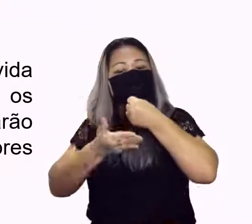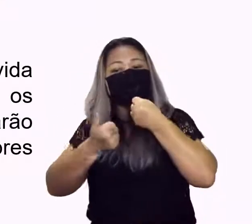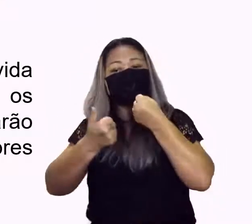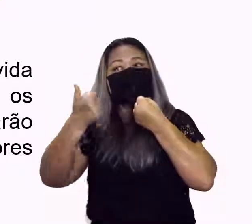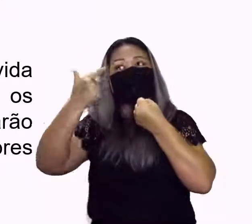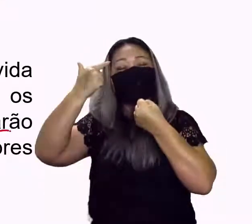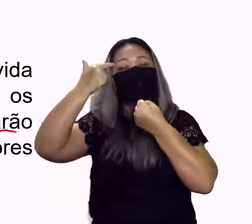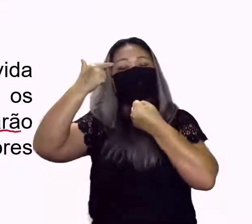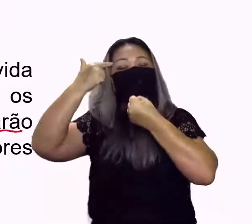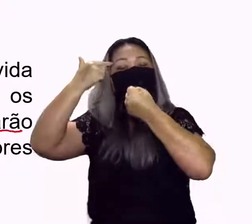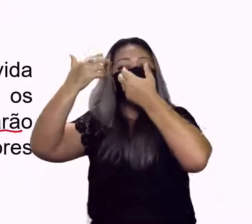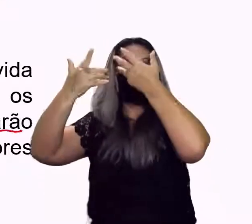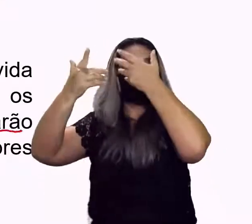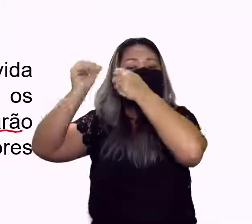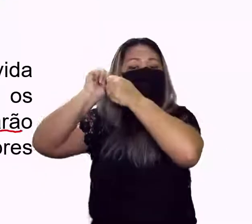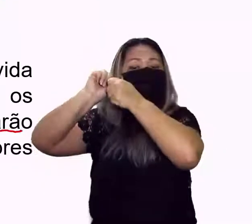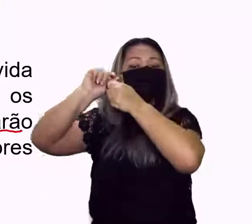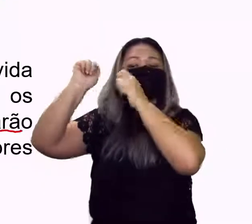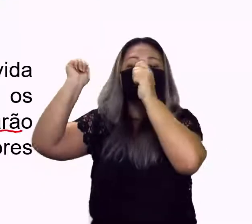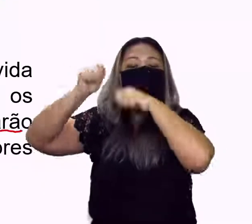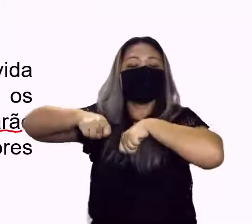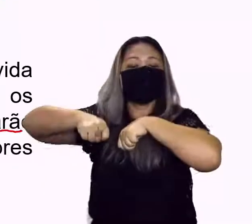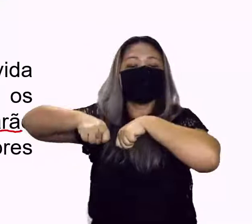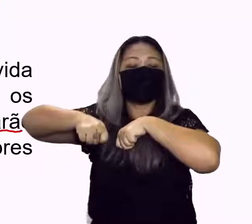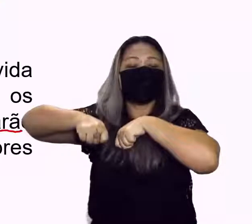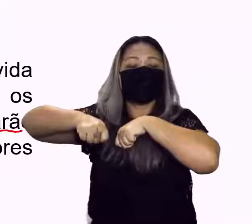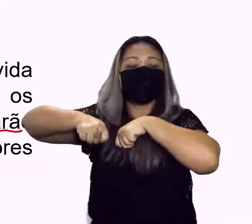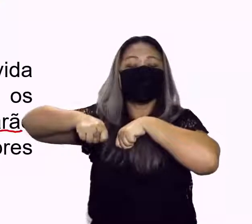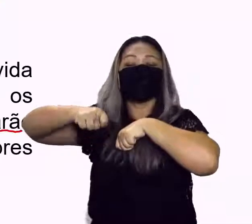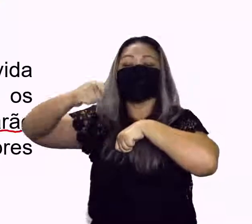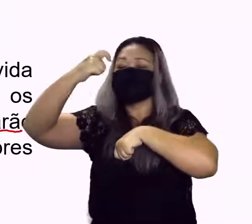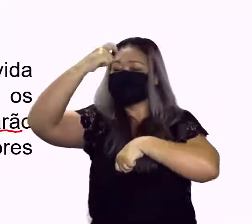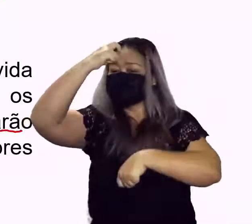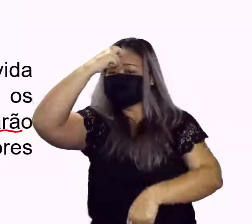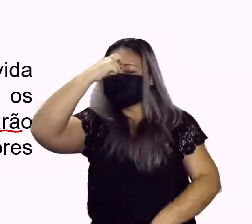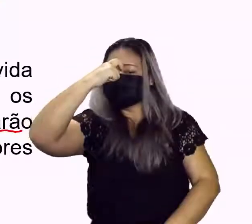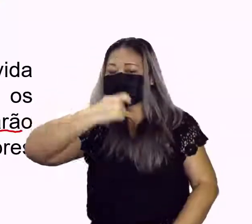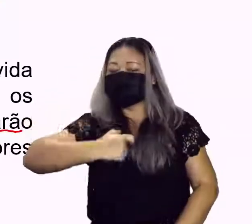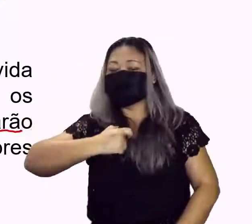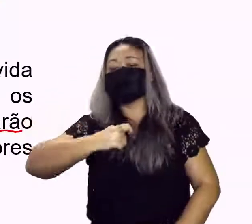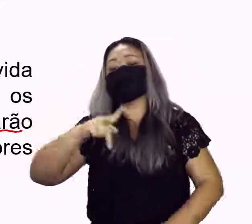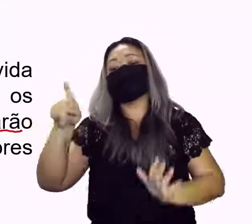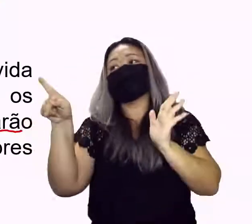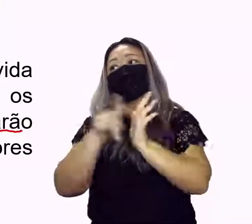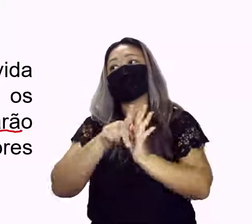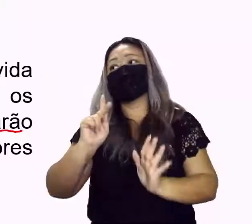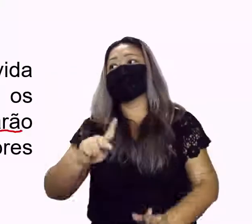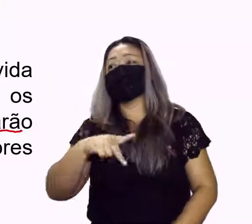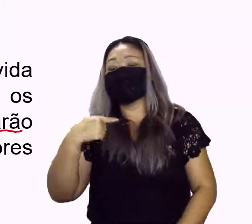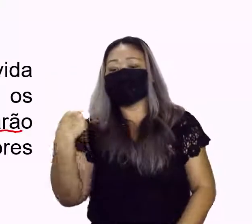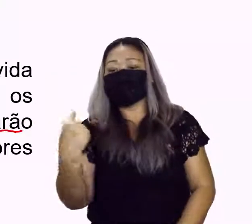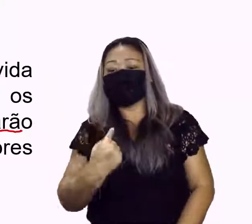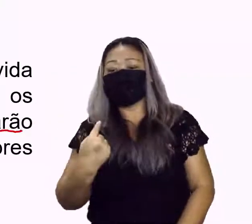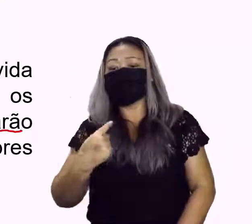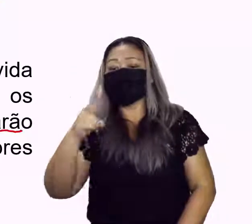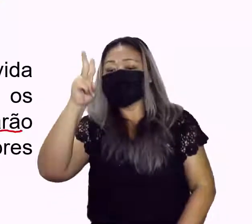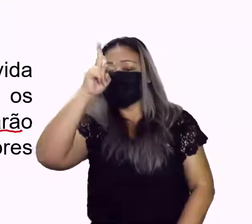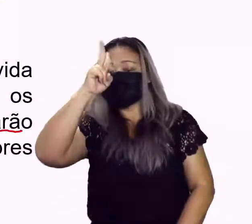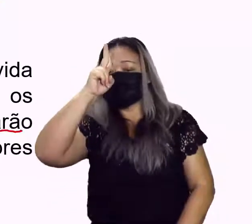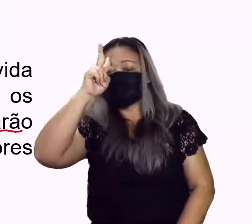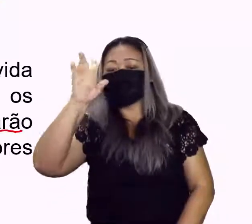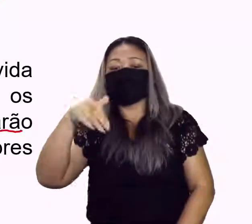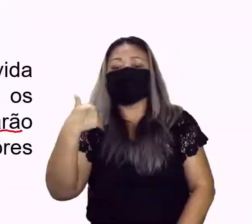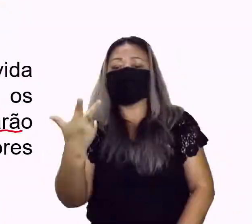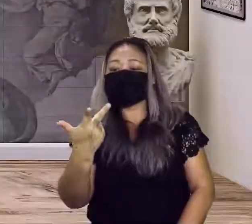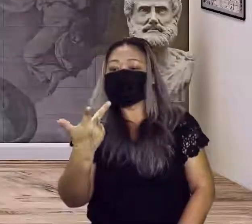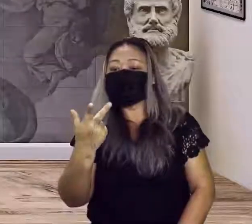que nos possibilitarão de sermos os sujeitos de nossa história. Gente, quão bom, né, você